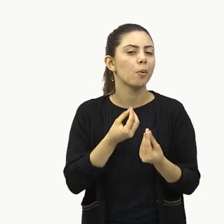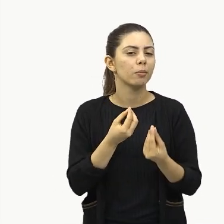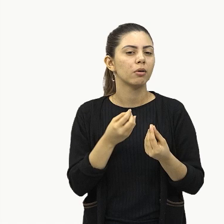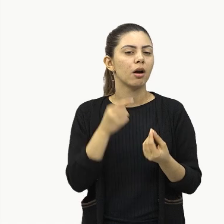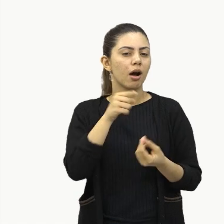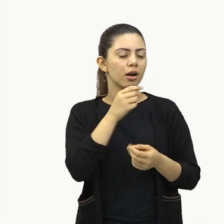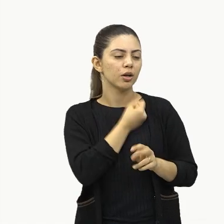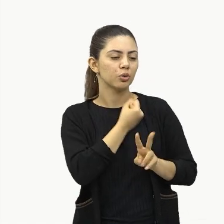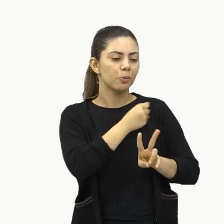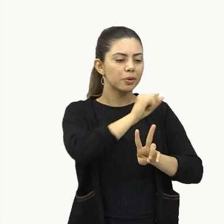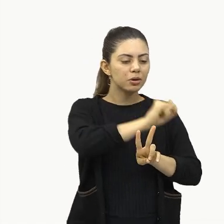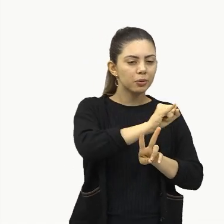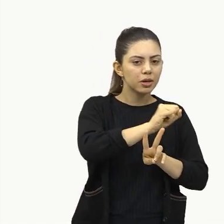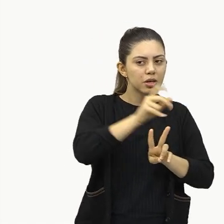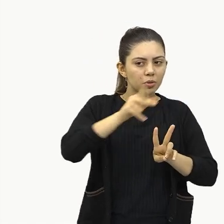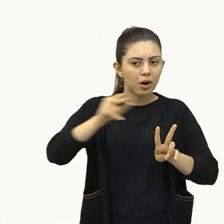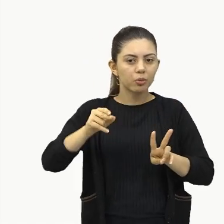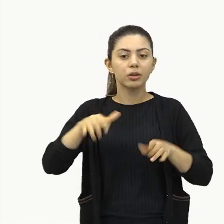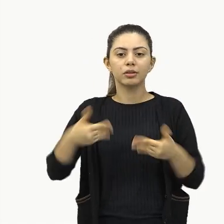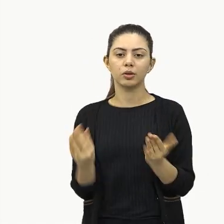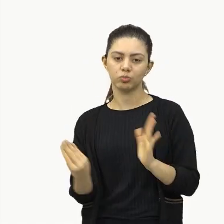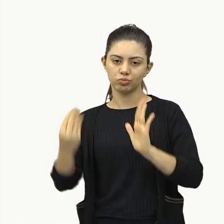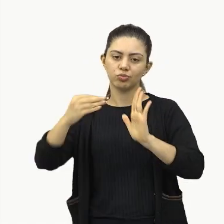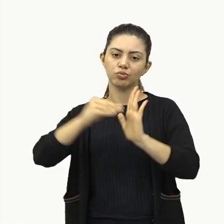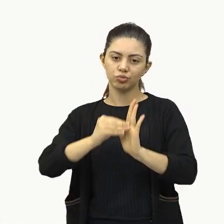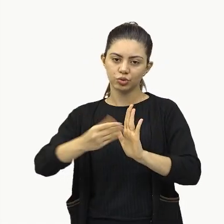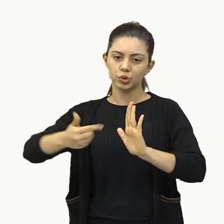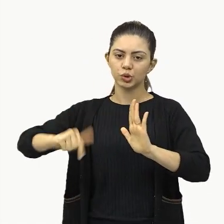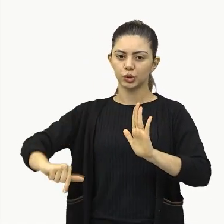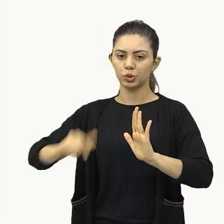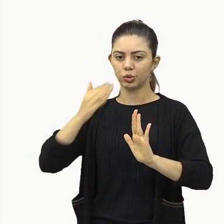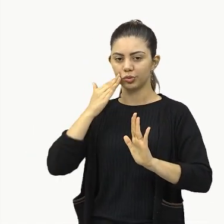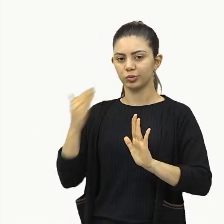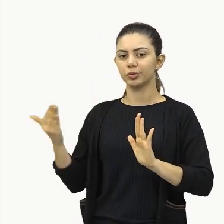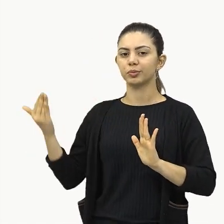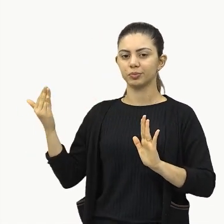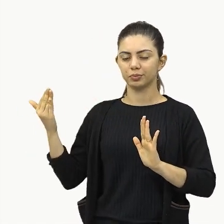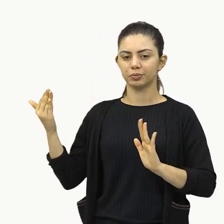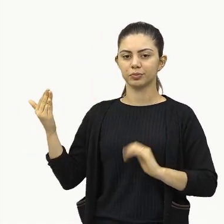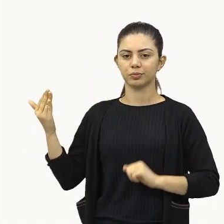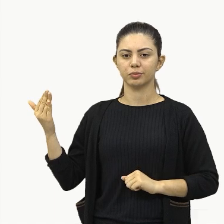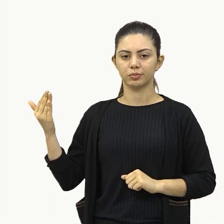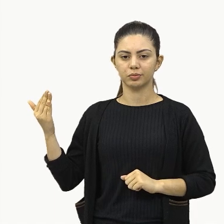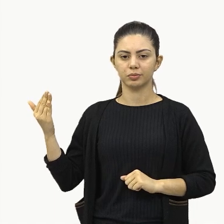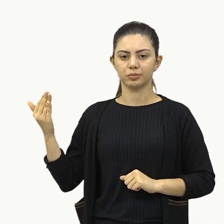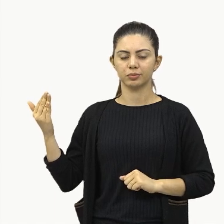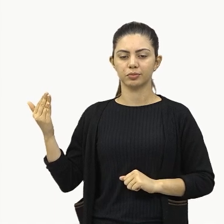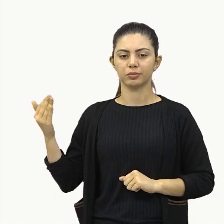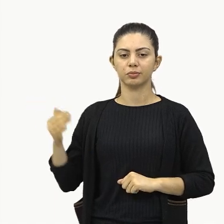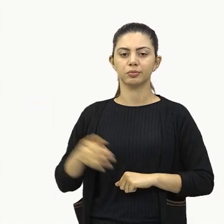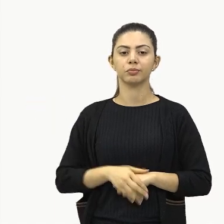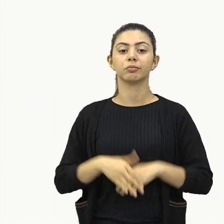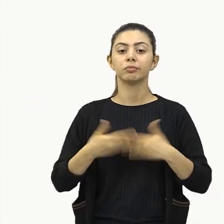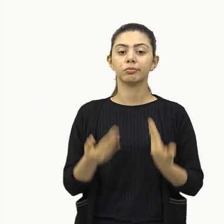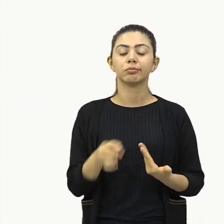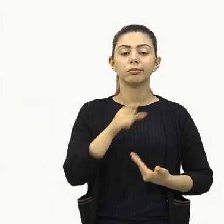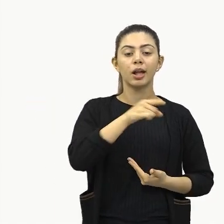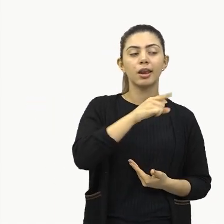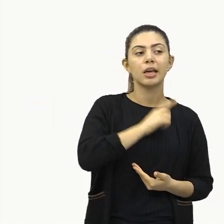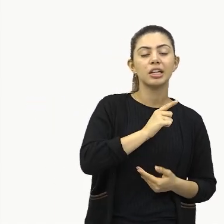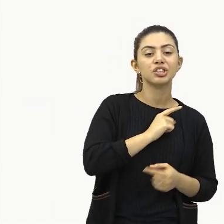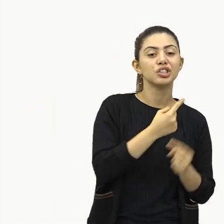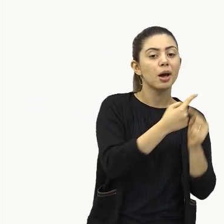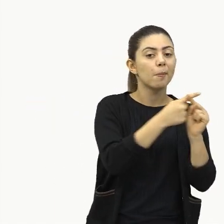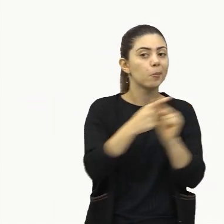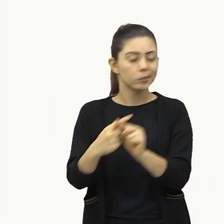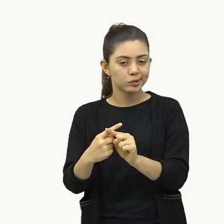mesmo índice? Repete, como nós vemos aqui, ó, ele repetiu. E o que era multiplicação entre